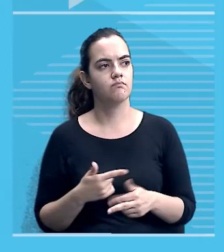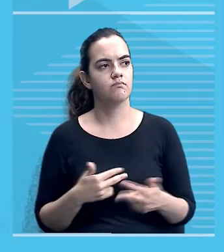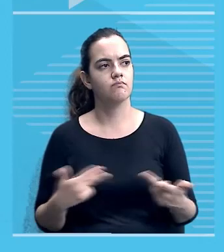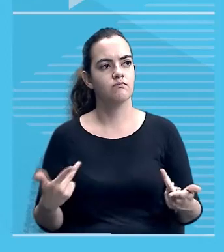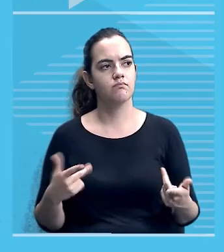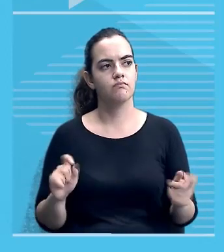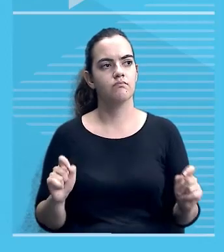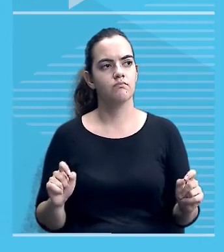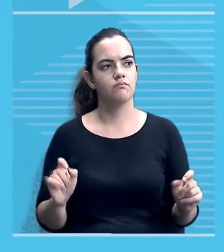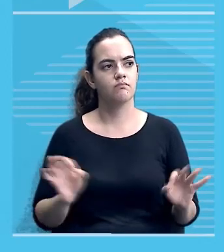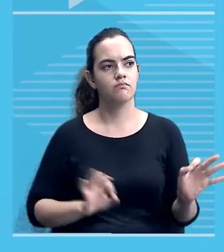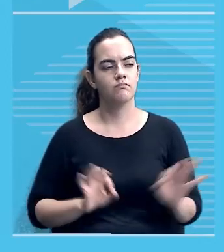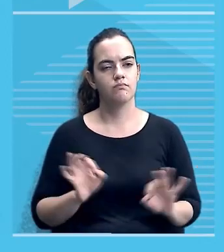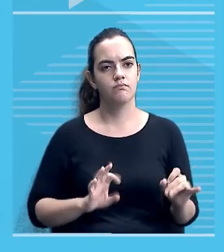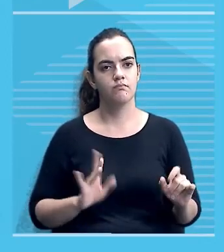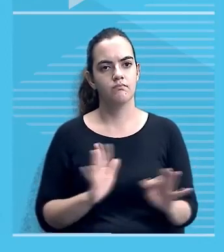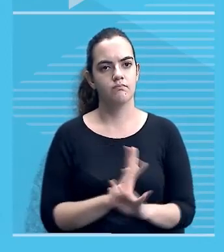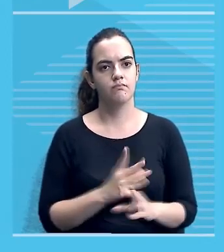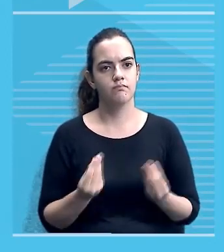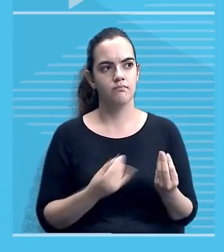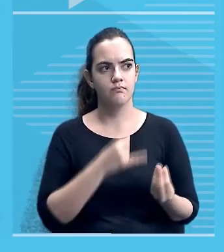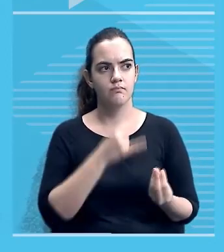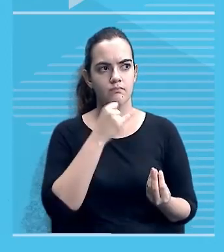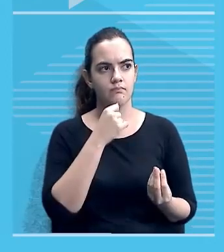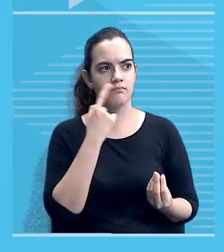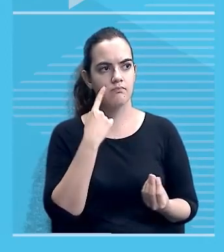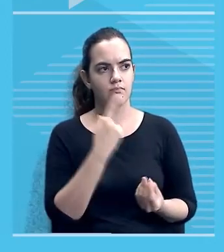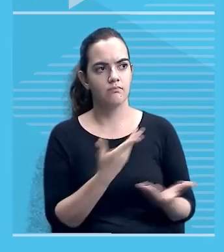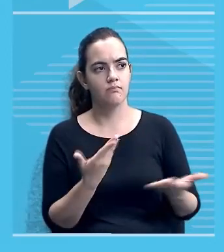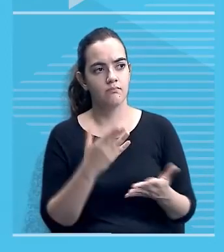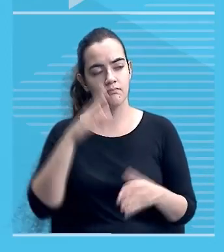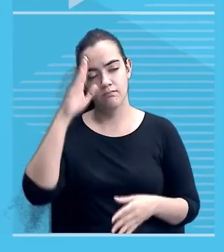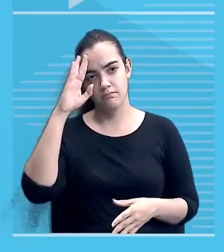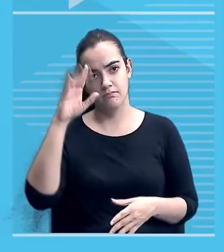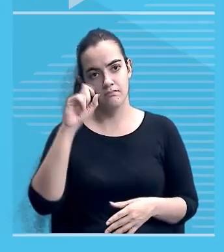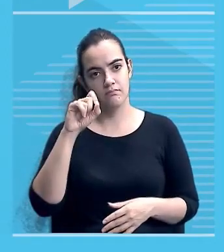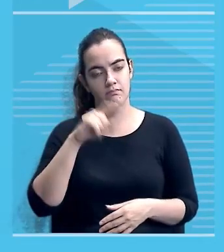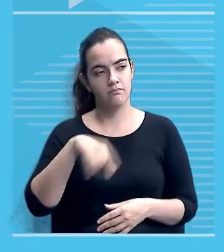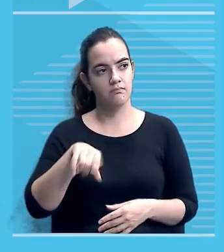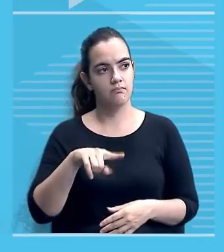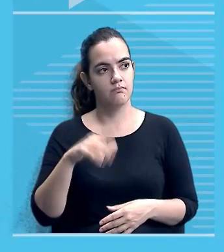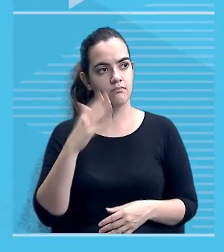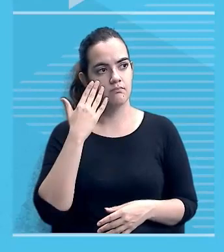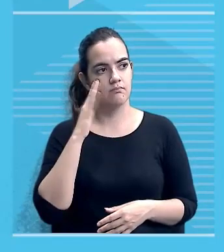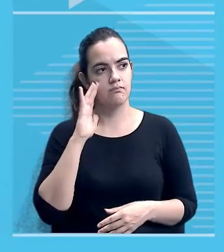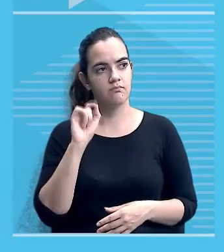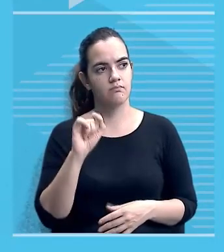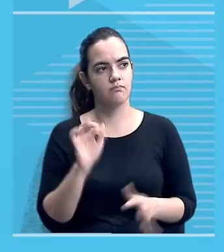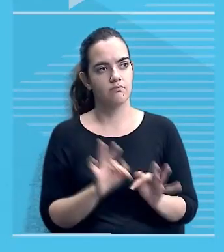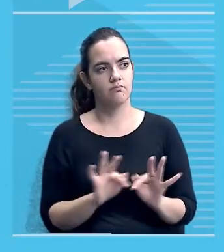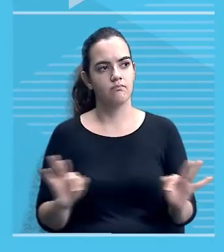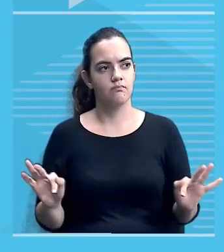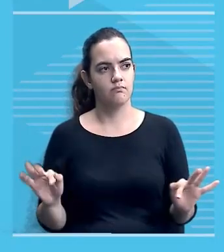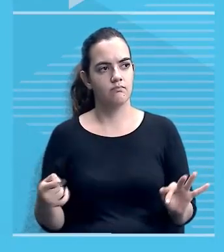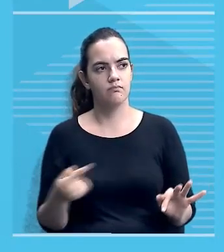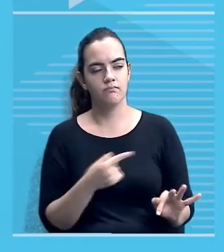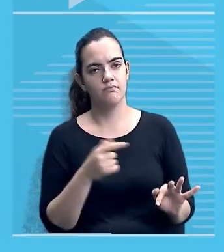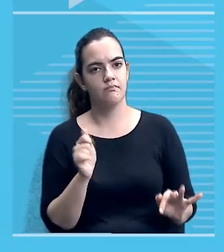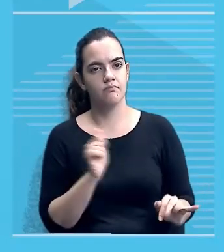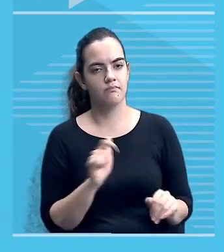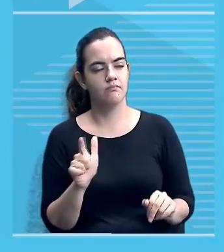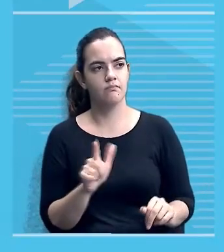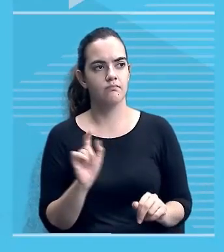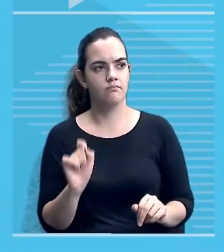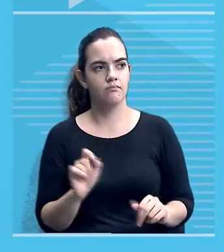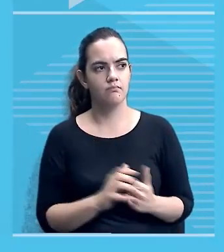parte principal aqui dessa questão Exatamente esse pontinho aqui esse trechinho aqui é quando